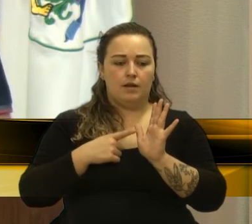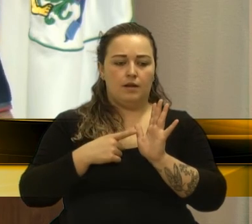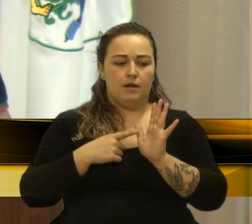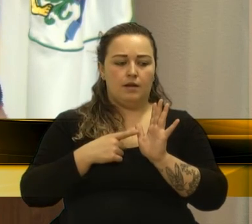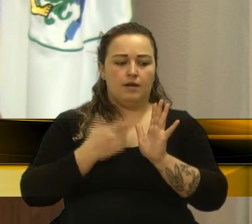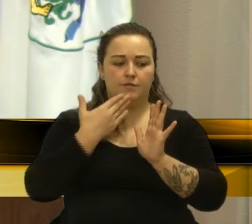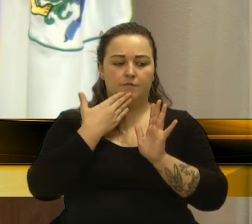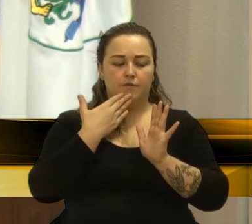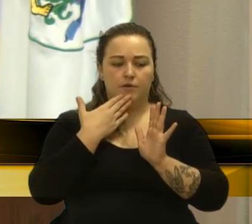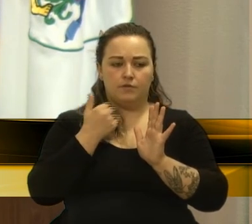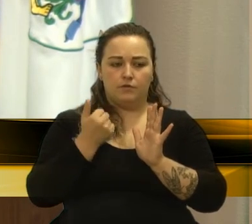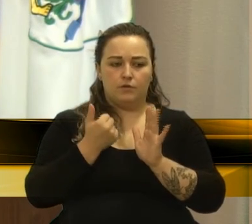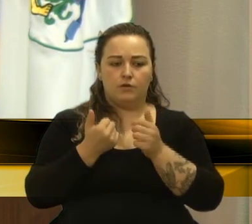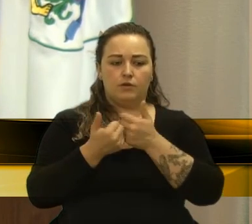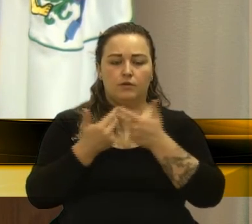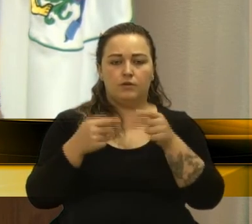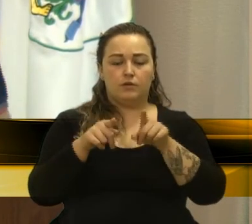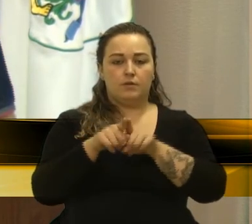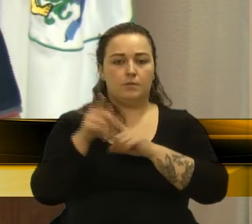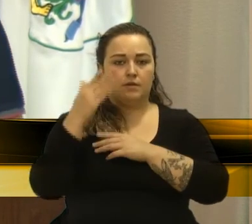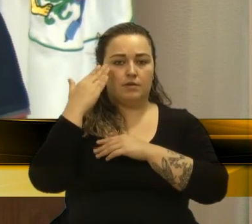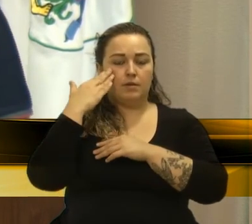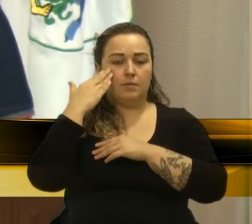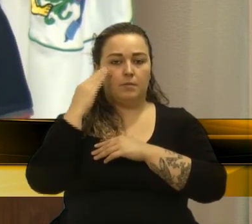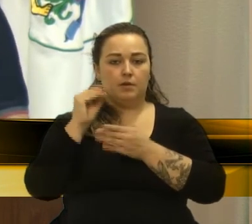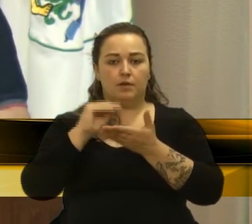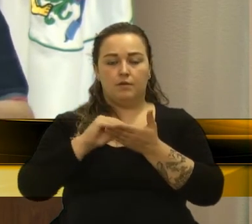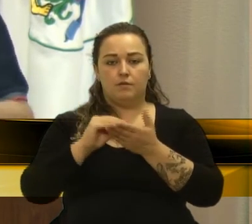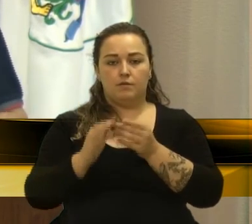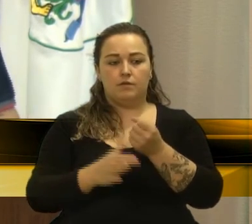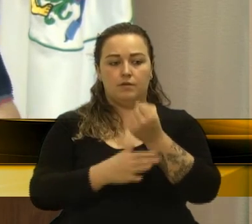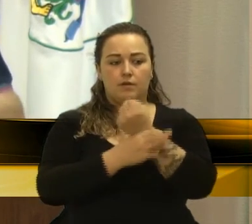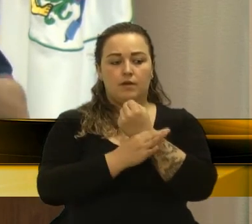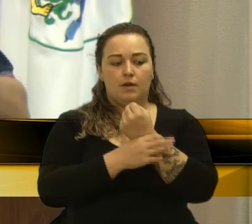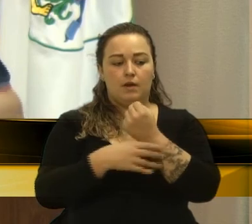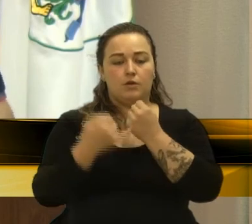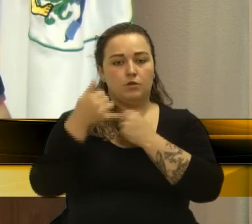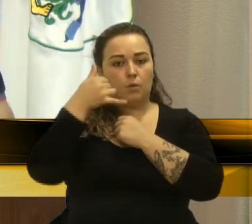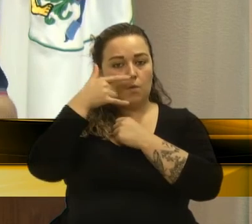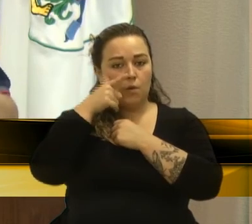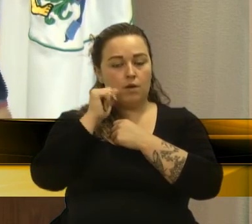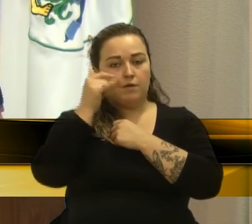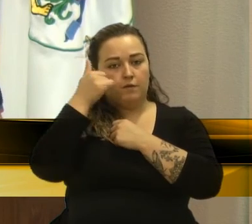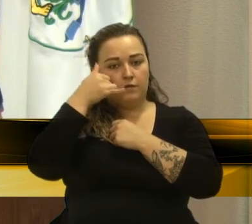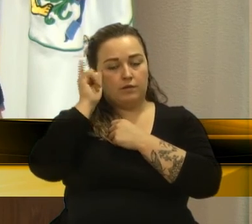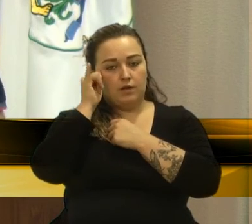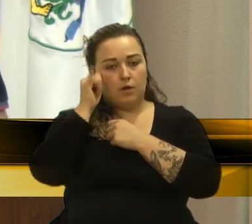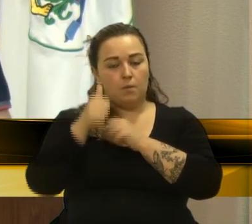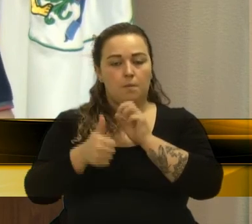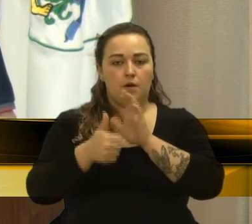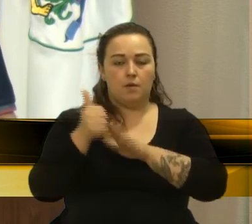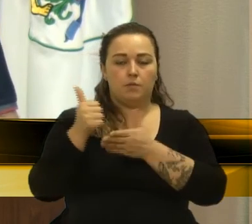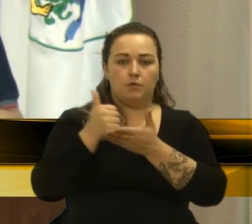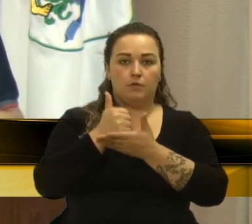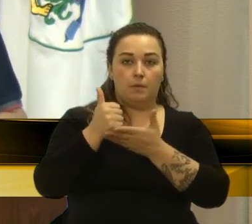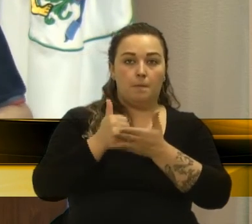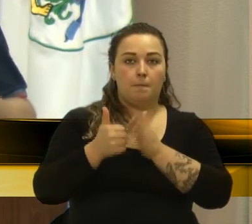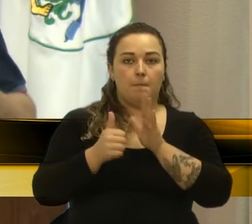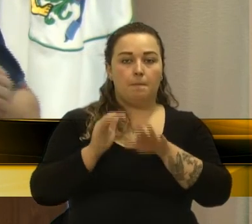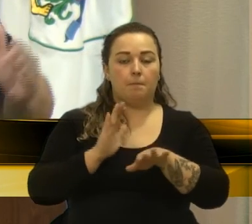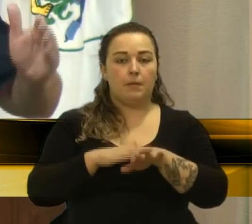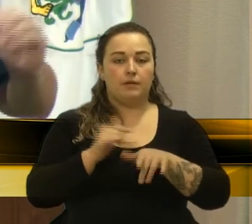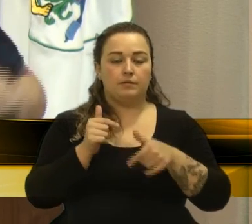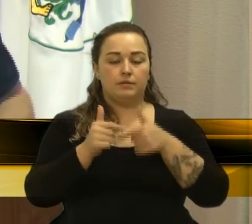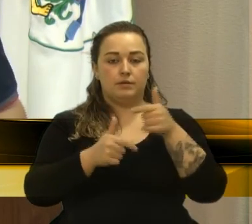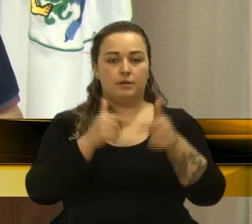segurança, mas sabendo que a insegurança a gente combate com educação, com profissionalização e com emprego. Era essa a nossa